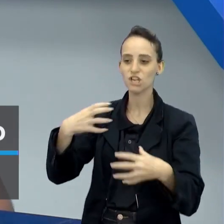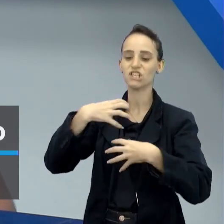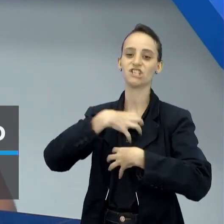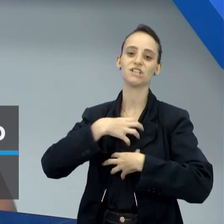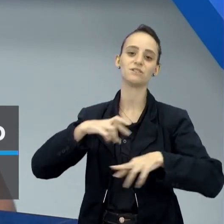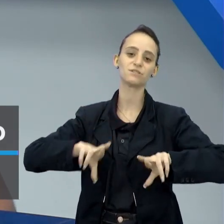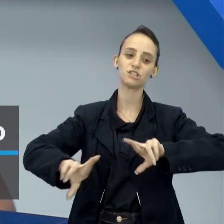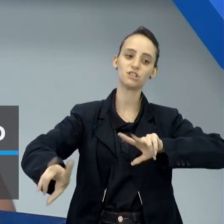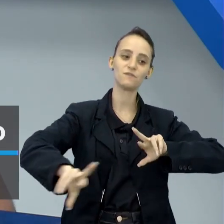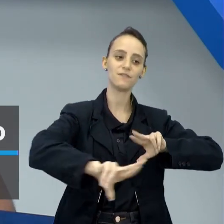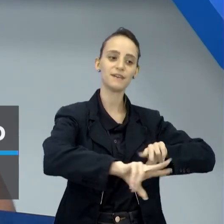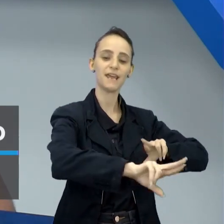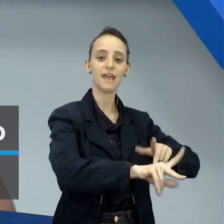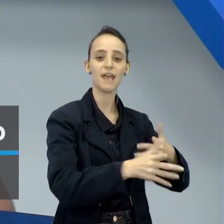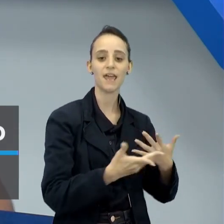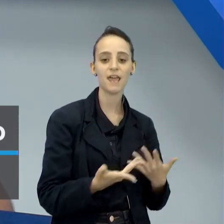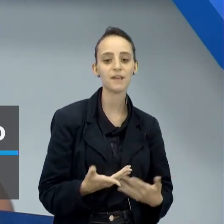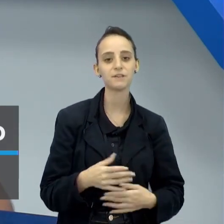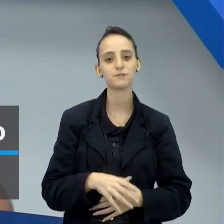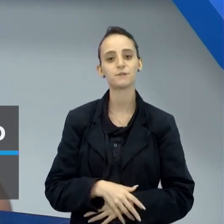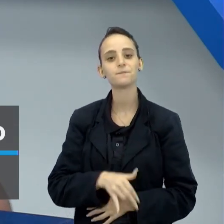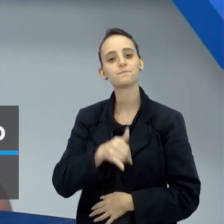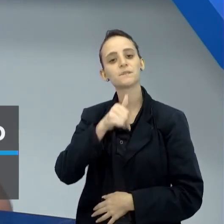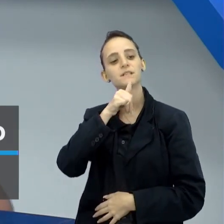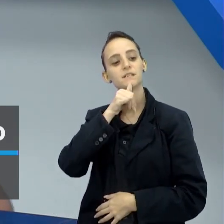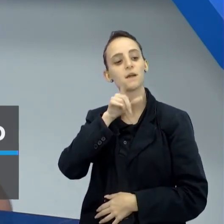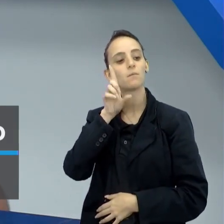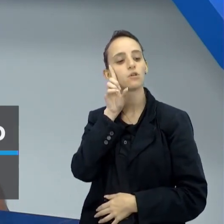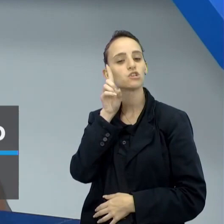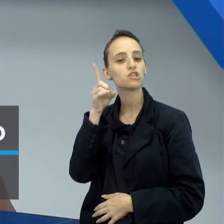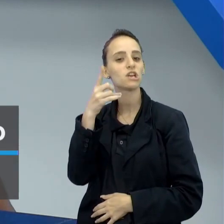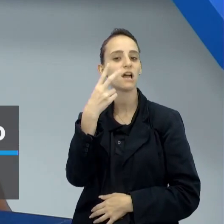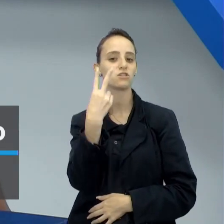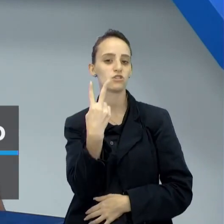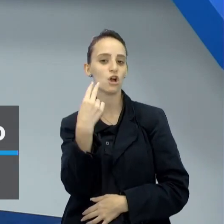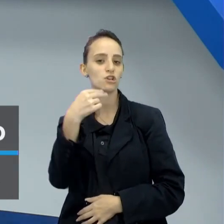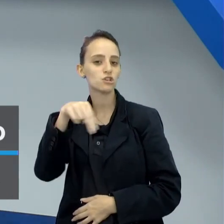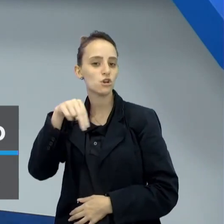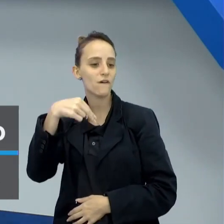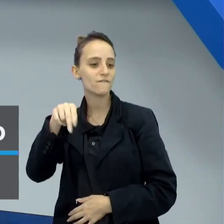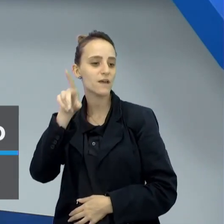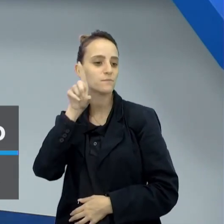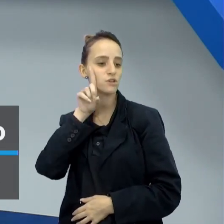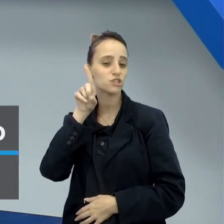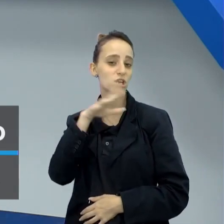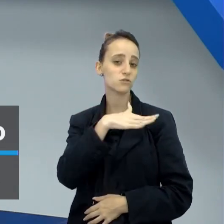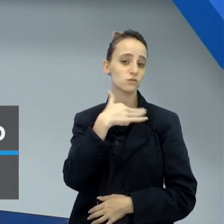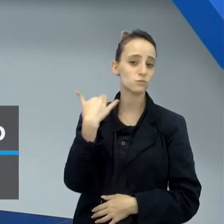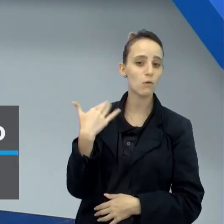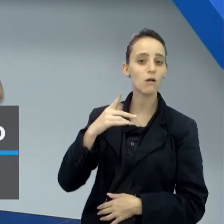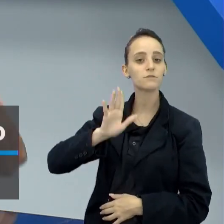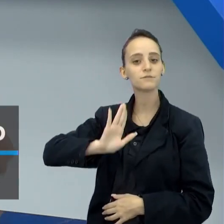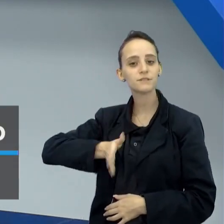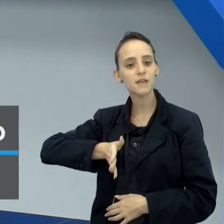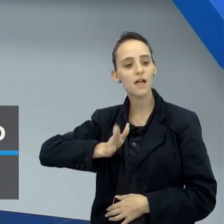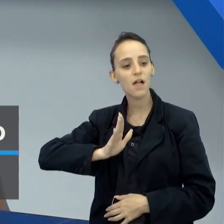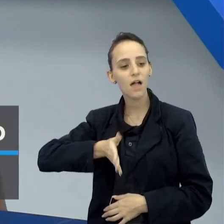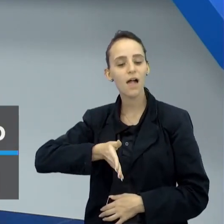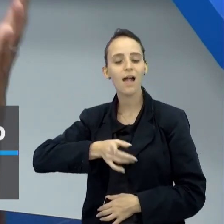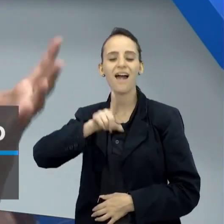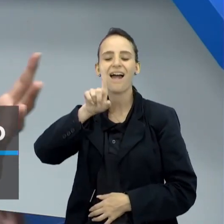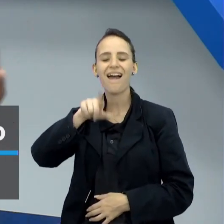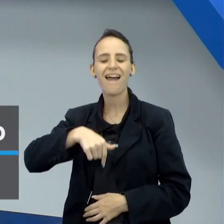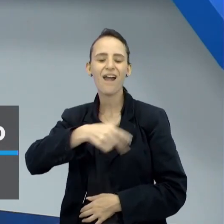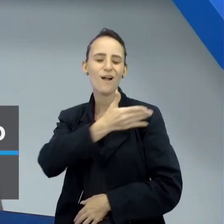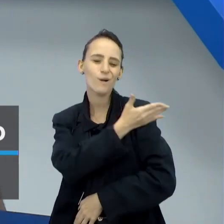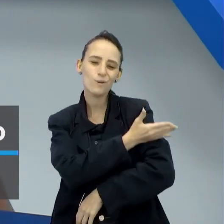data comemorativa, que é o 2 de novembro, né? Que é o Dia dos Mortos. Então, existe ali um referencial, uma